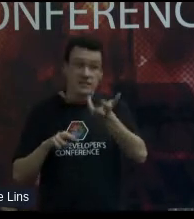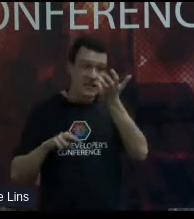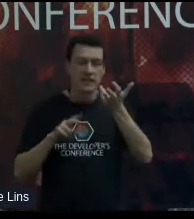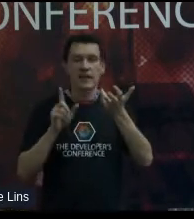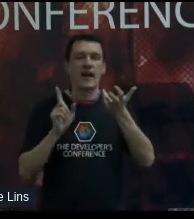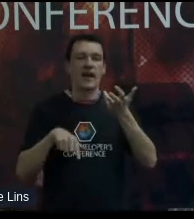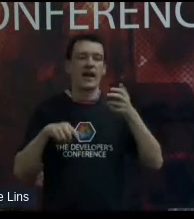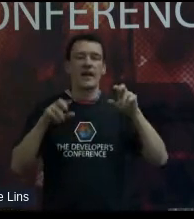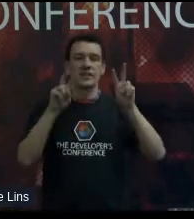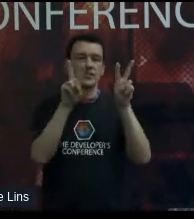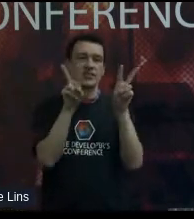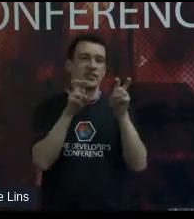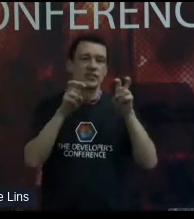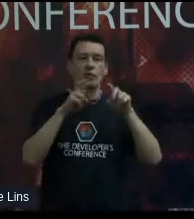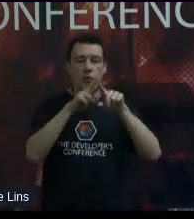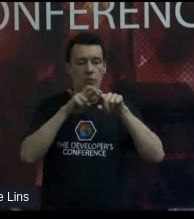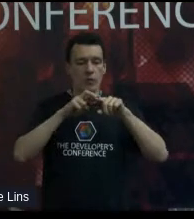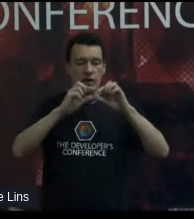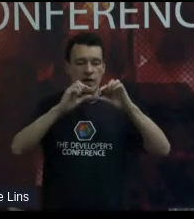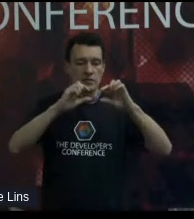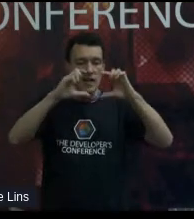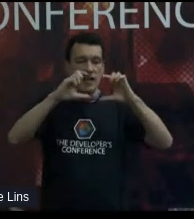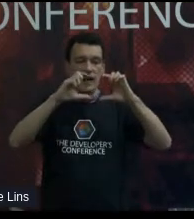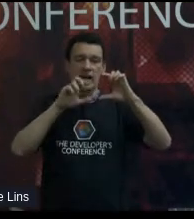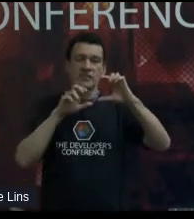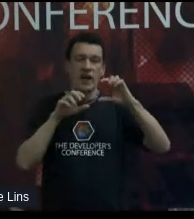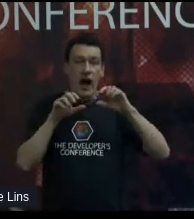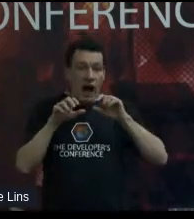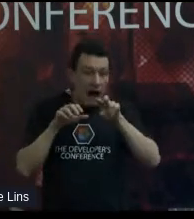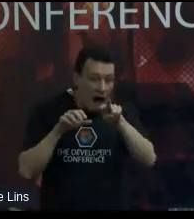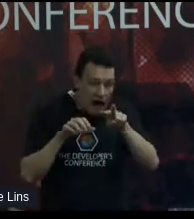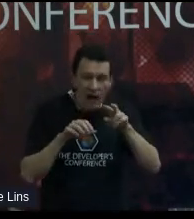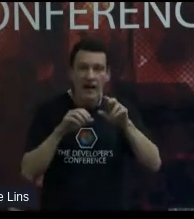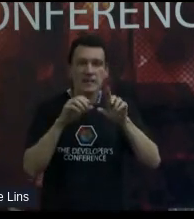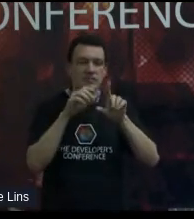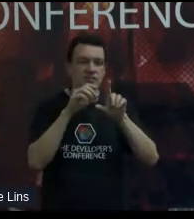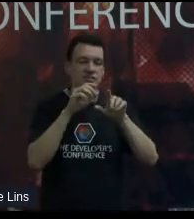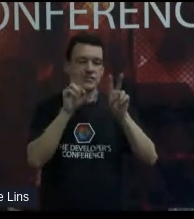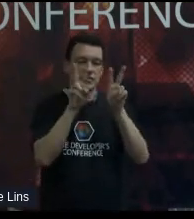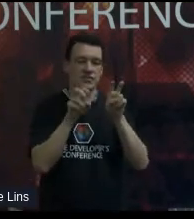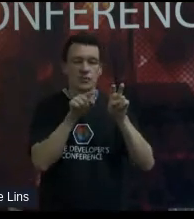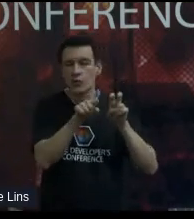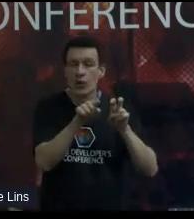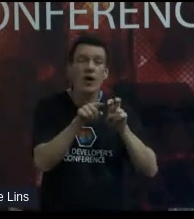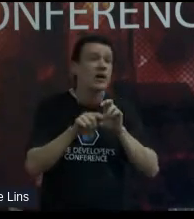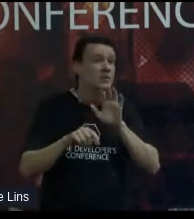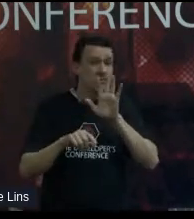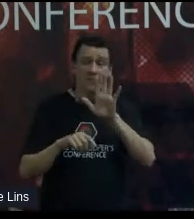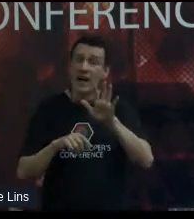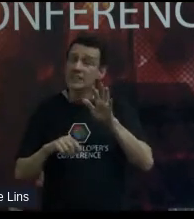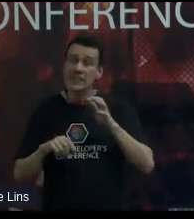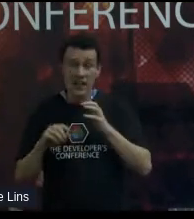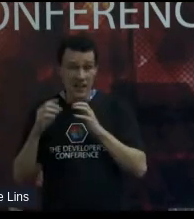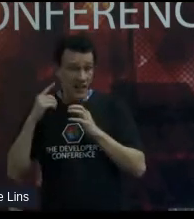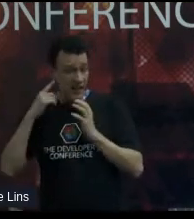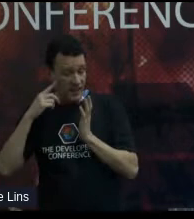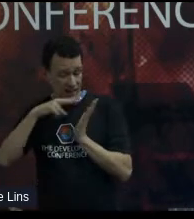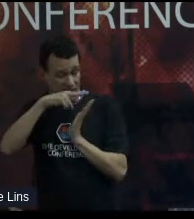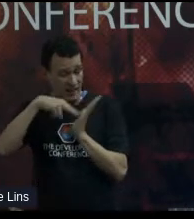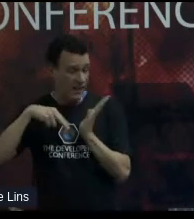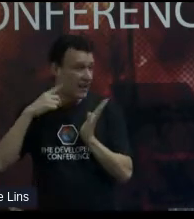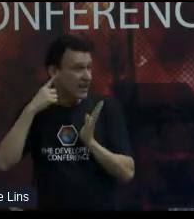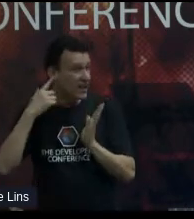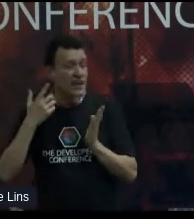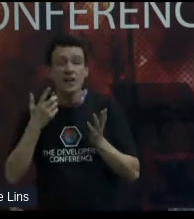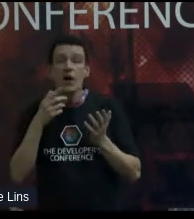separação hierárquica de informações. E isso não é bom ser feito apenas usando cores,